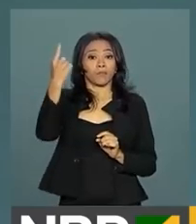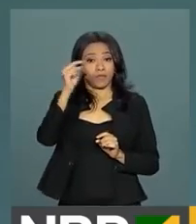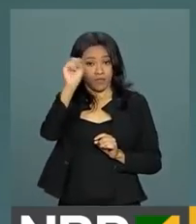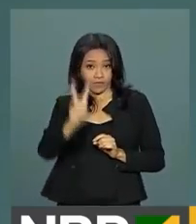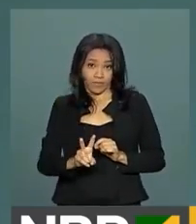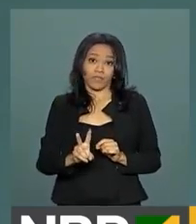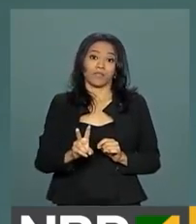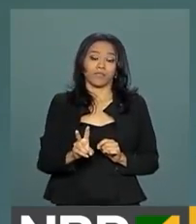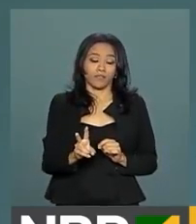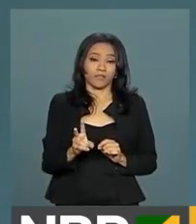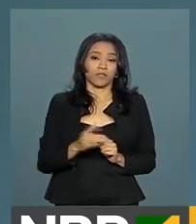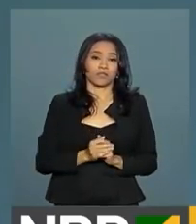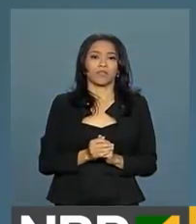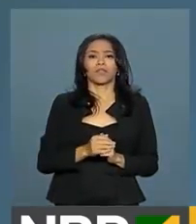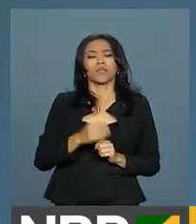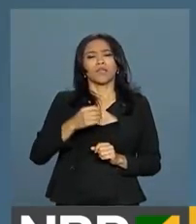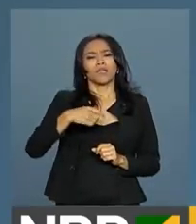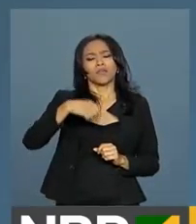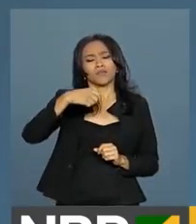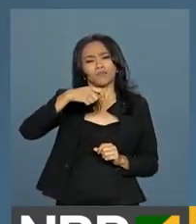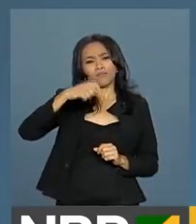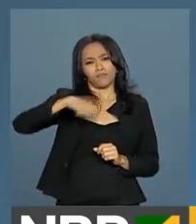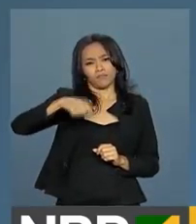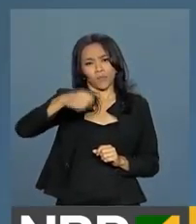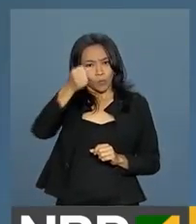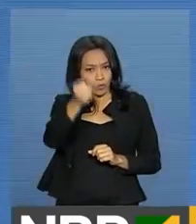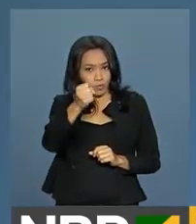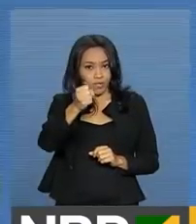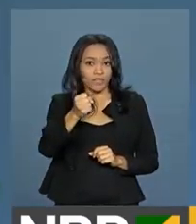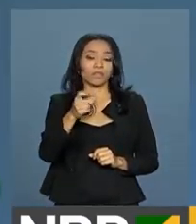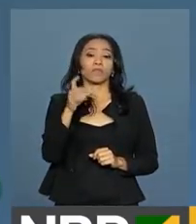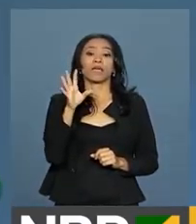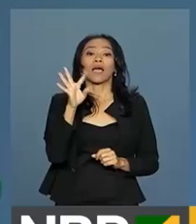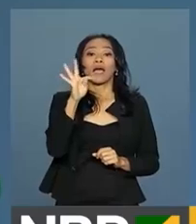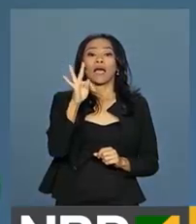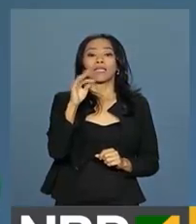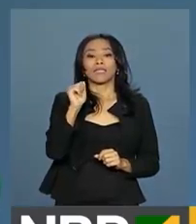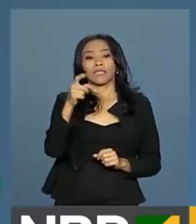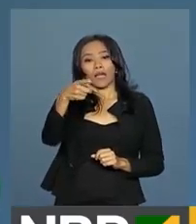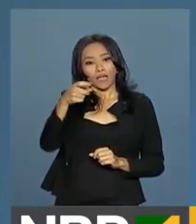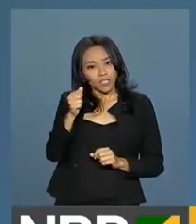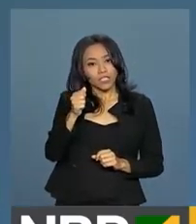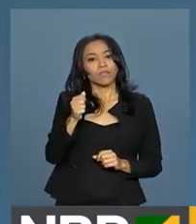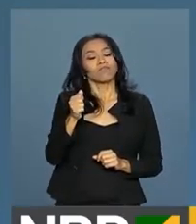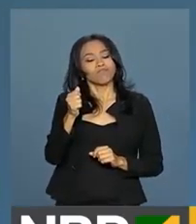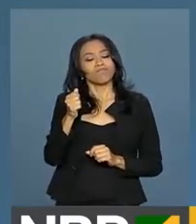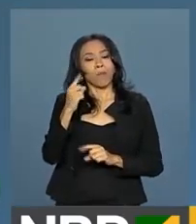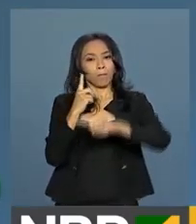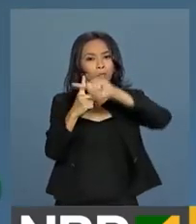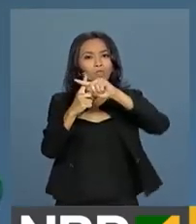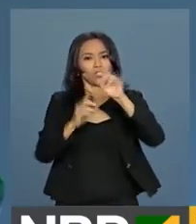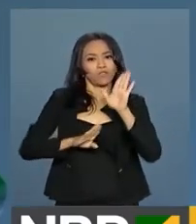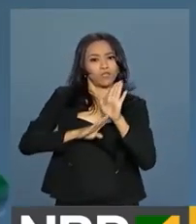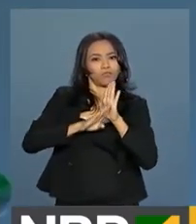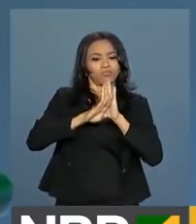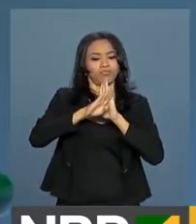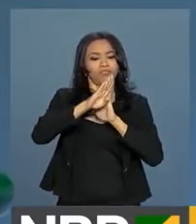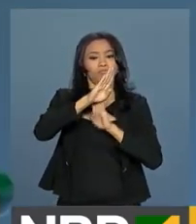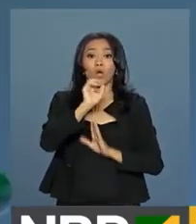em oito trimestres taxa positiva de crescimento passado um